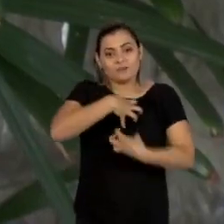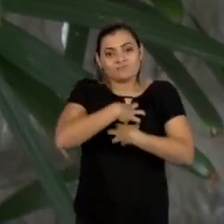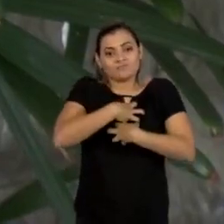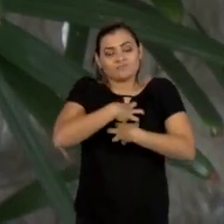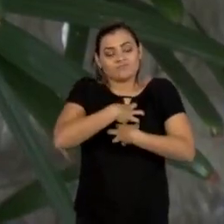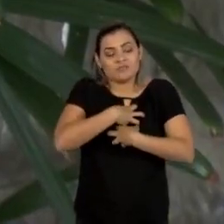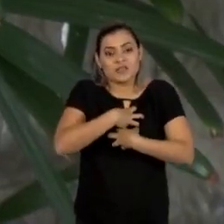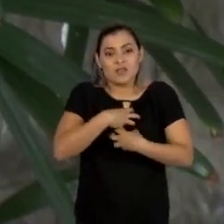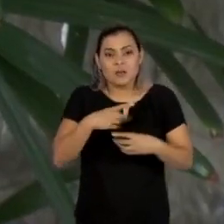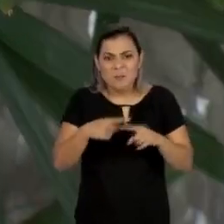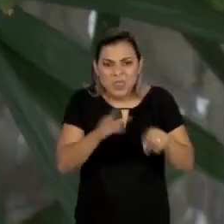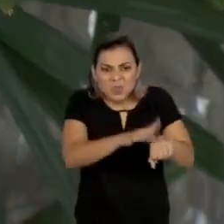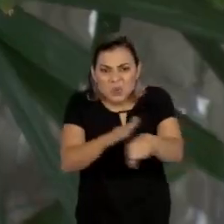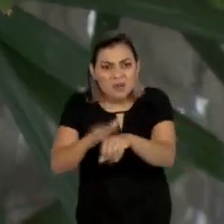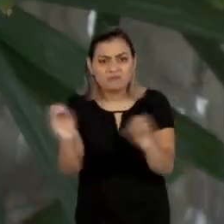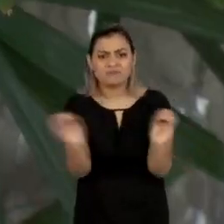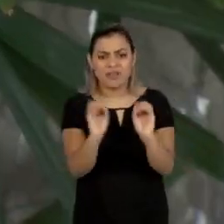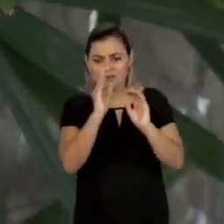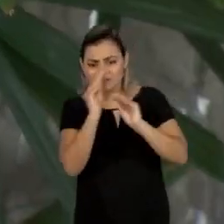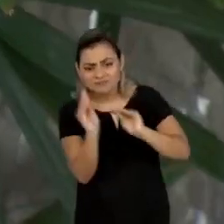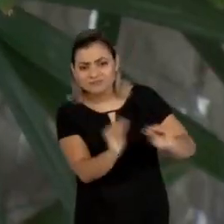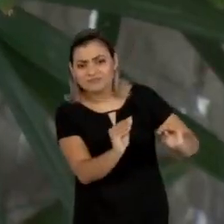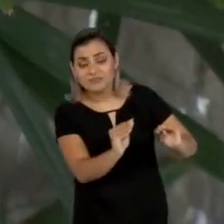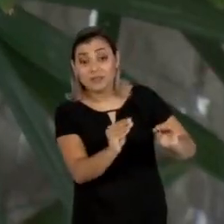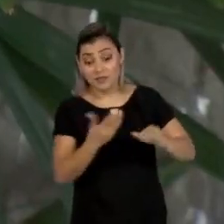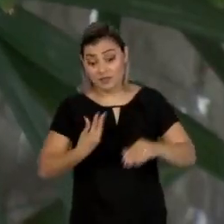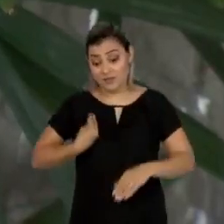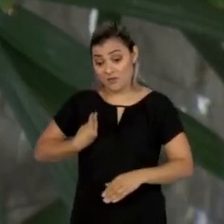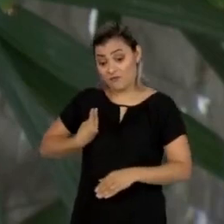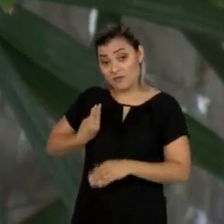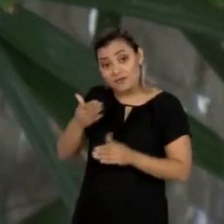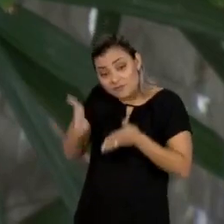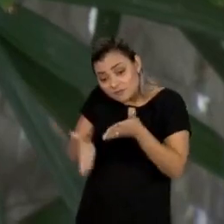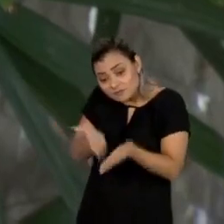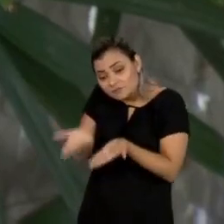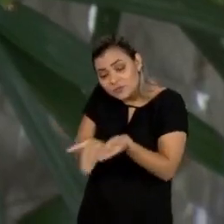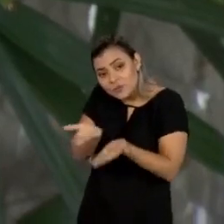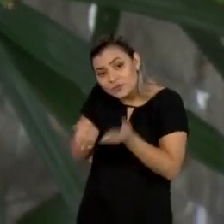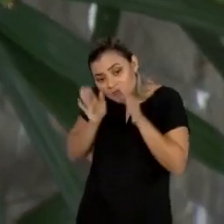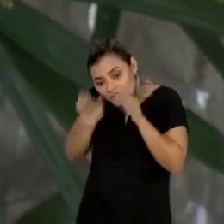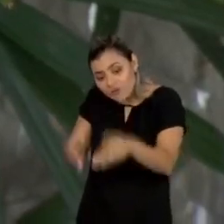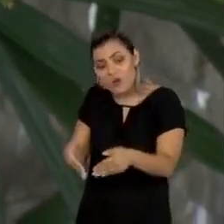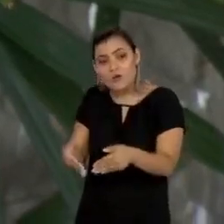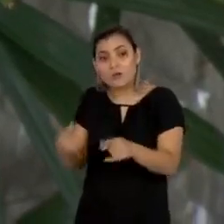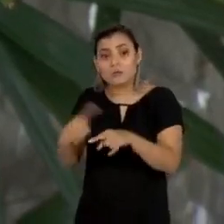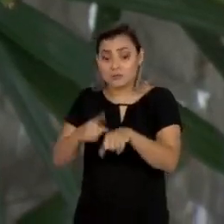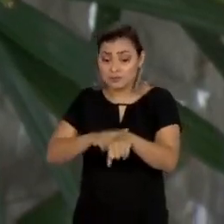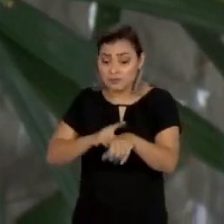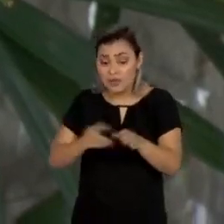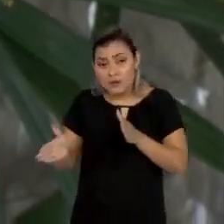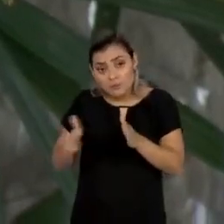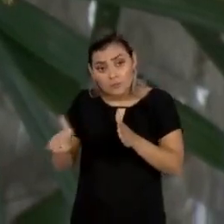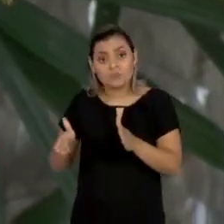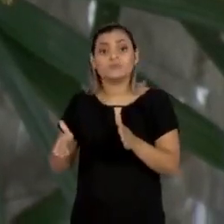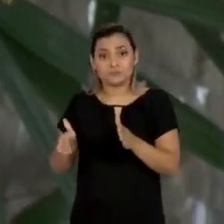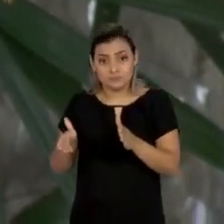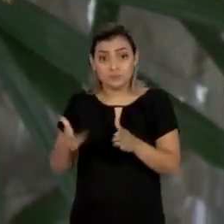ver com a ausência de doença. Então eu vou cuidar da minha vida, eu vou cuidar desse tempo que eu tenho até esse último